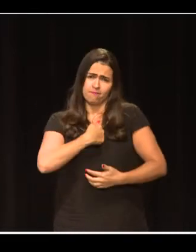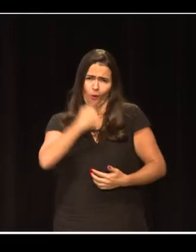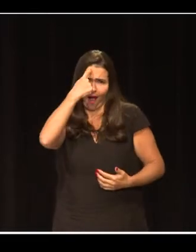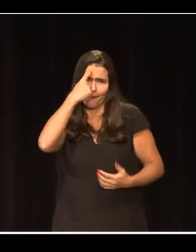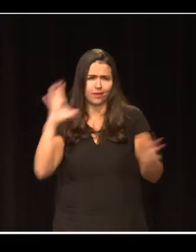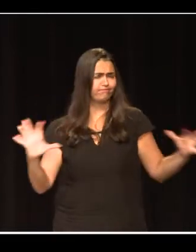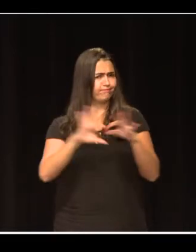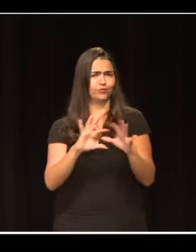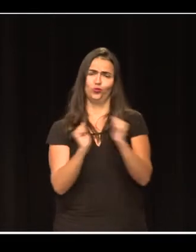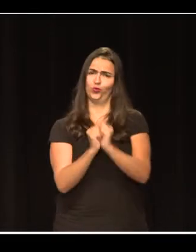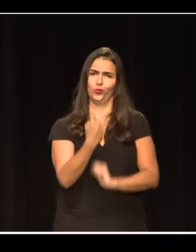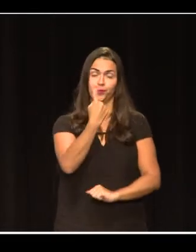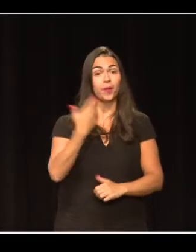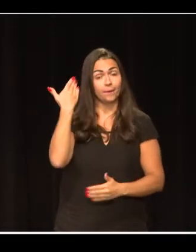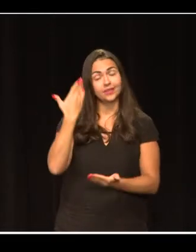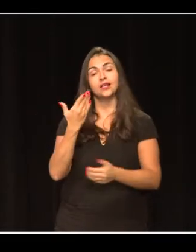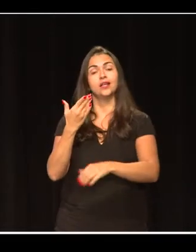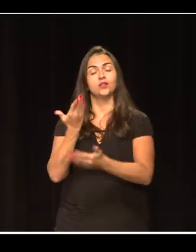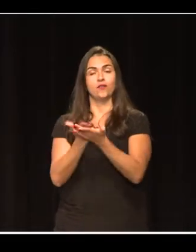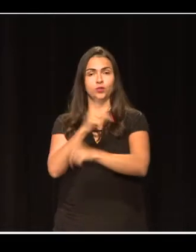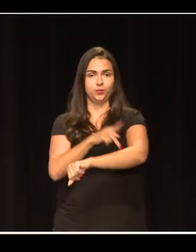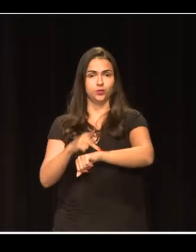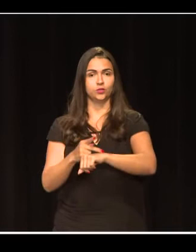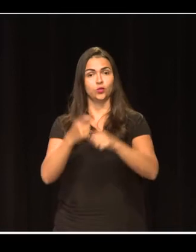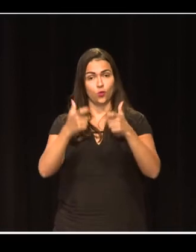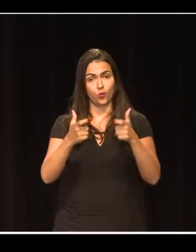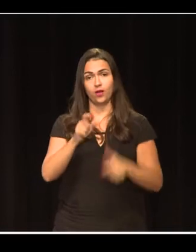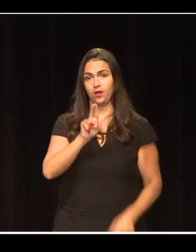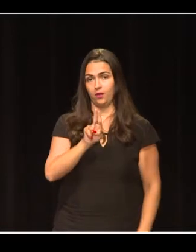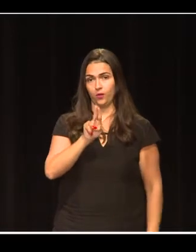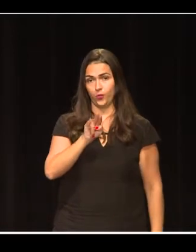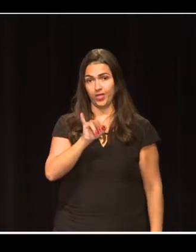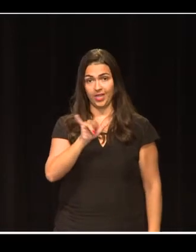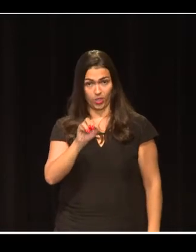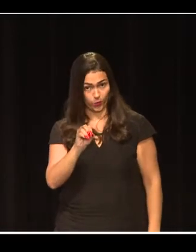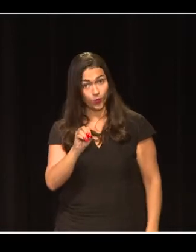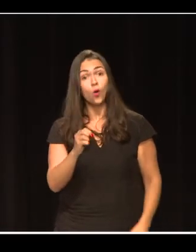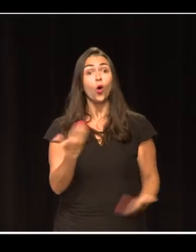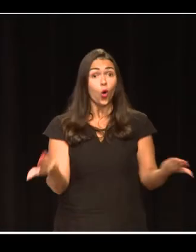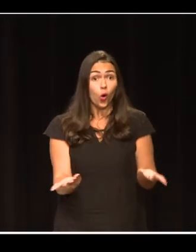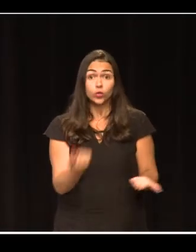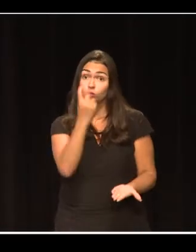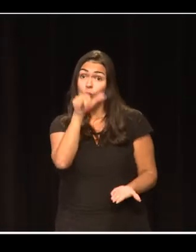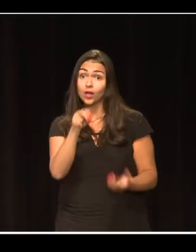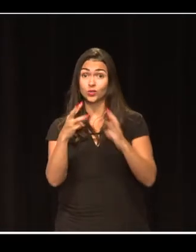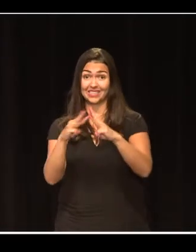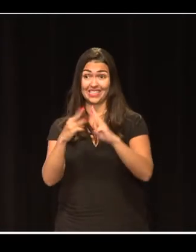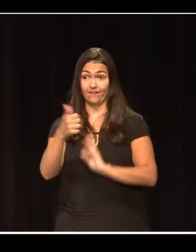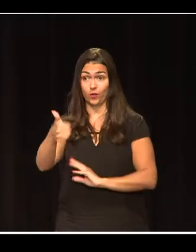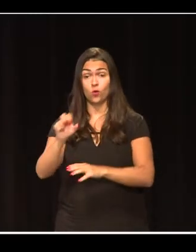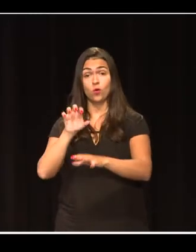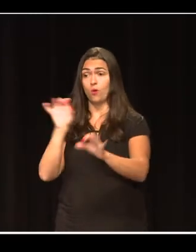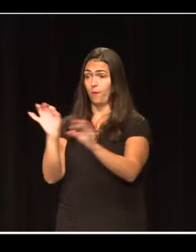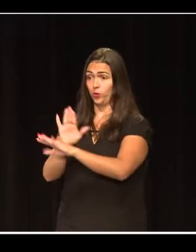fiz faculdade, na época de pedagogia, na Unirio, e hoje um estudante que foi aqui do INES, do CF1, saiu da escola